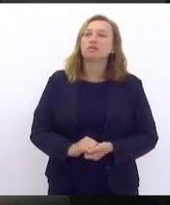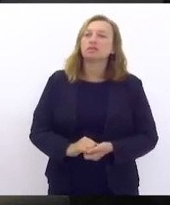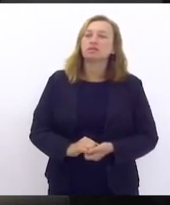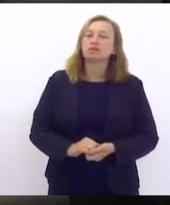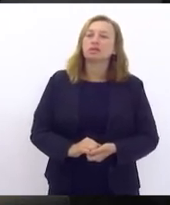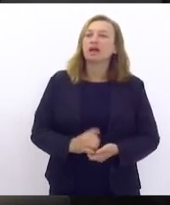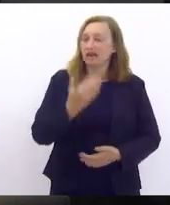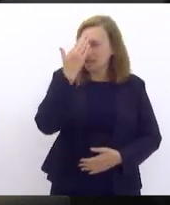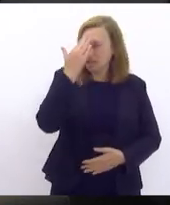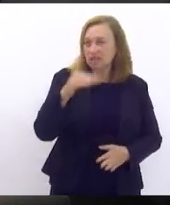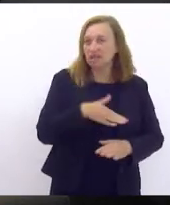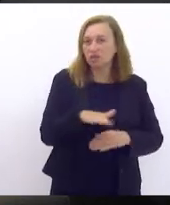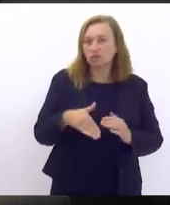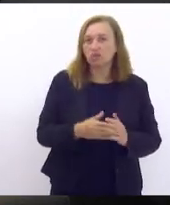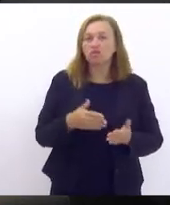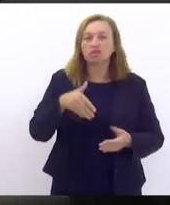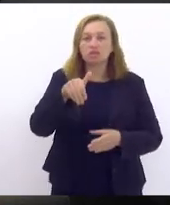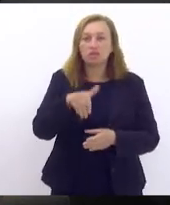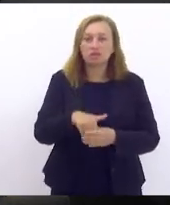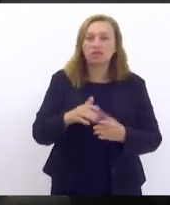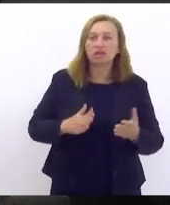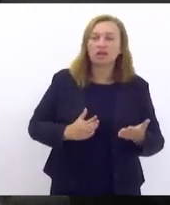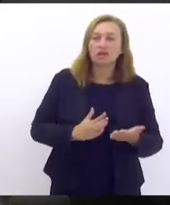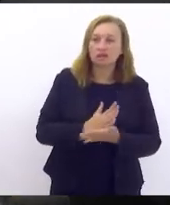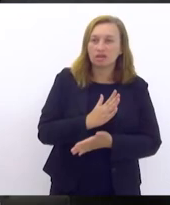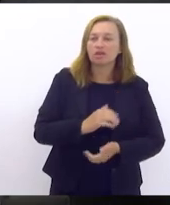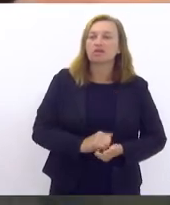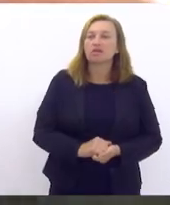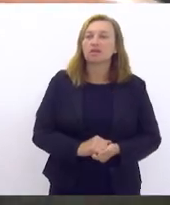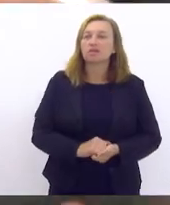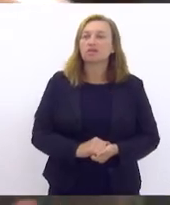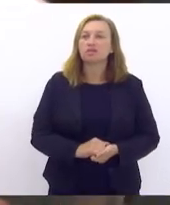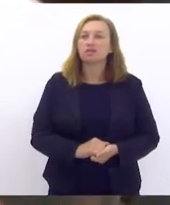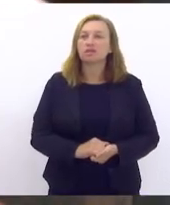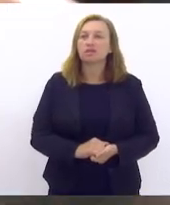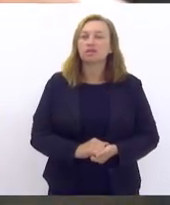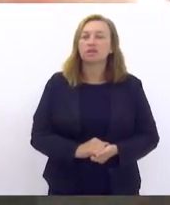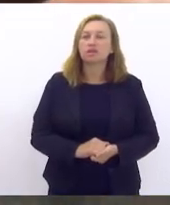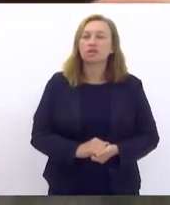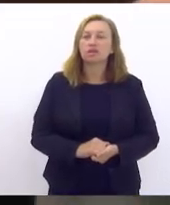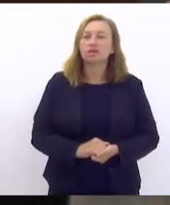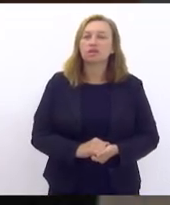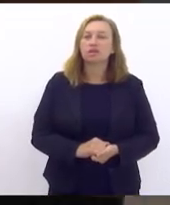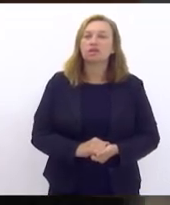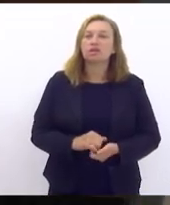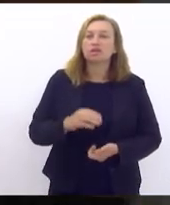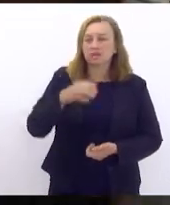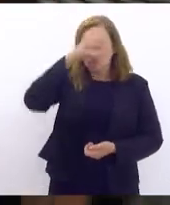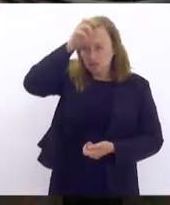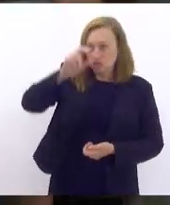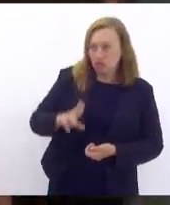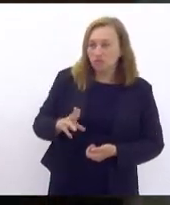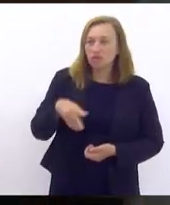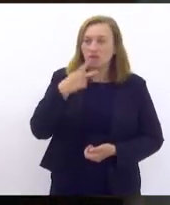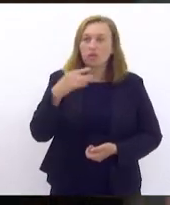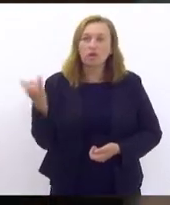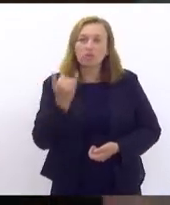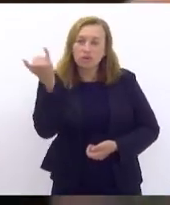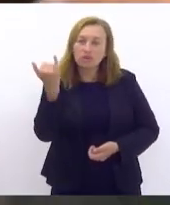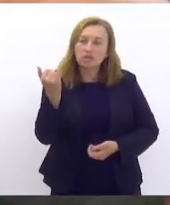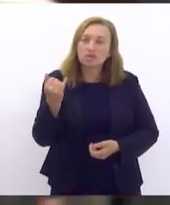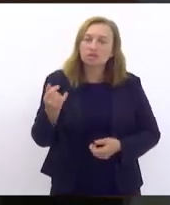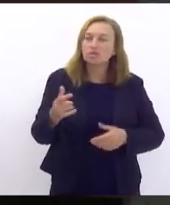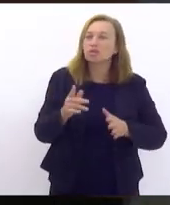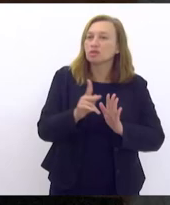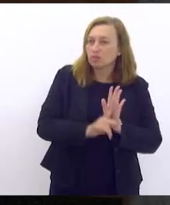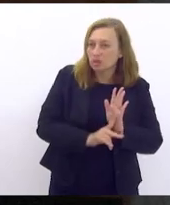Primeiro, agradecer a todos os deputados que votaram favoráveis, que são da coautoria do projeto. Como o deputado Tia Ju falou aqui, a importância desse projeto